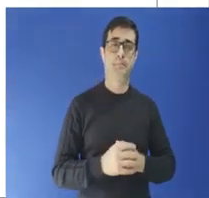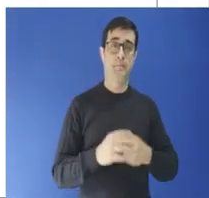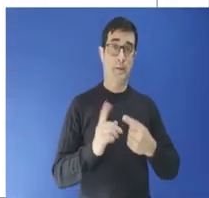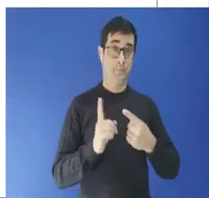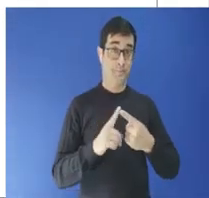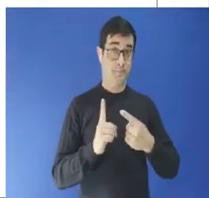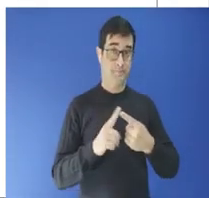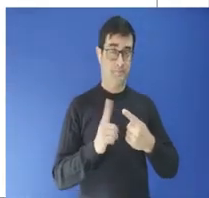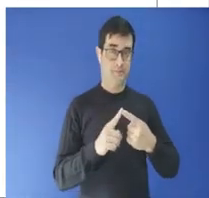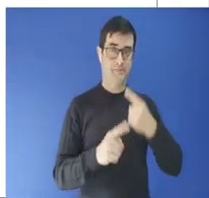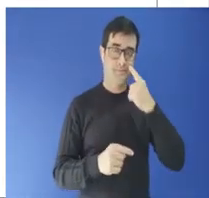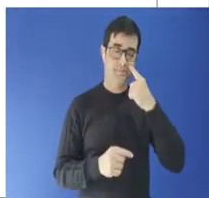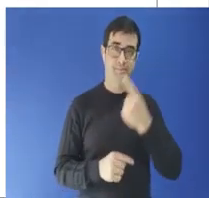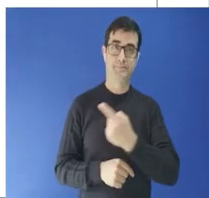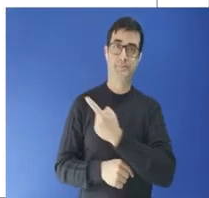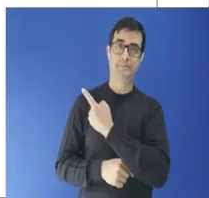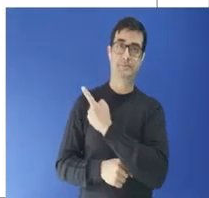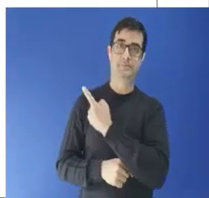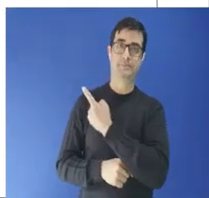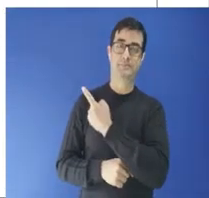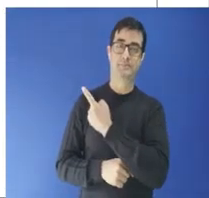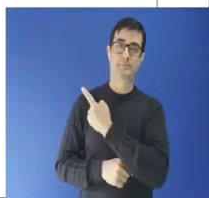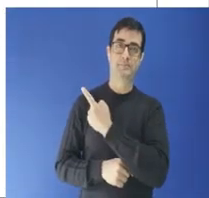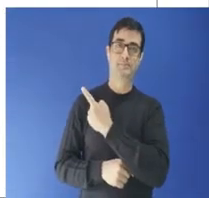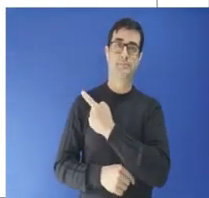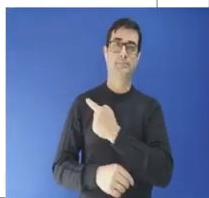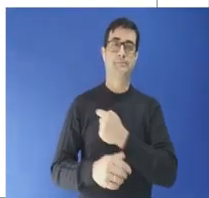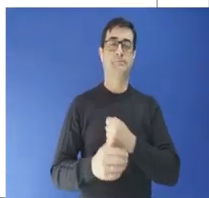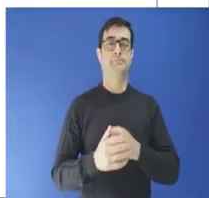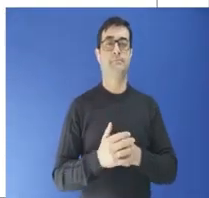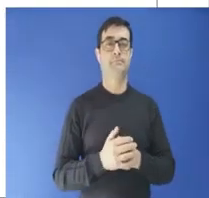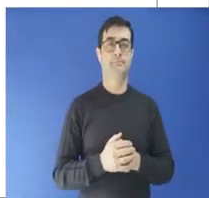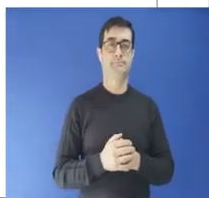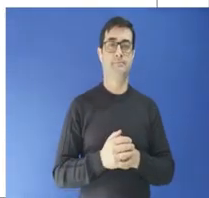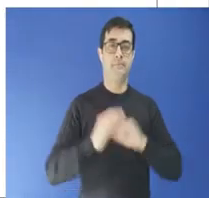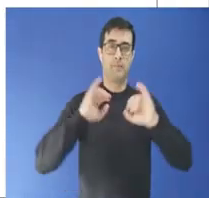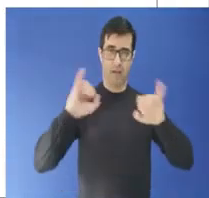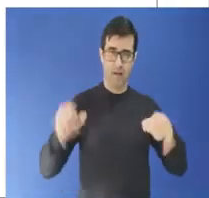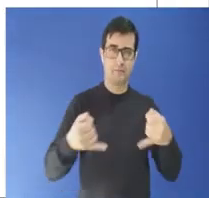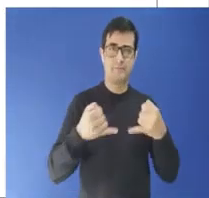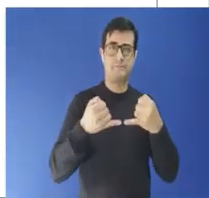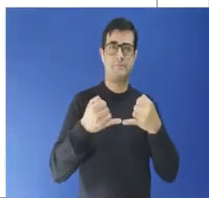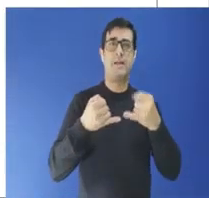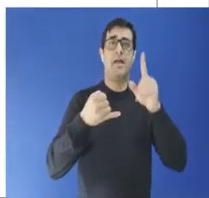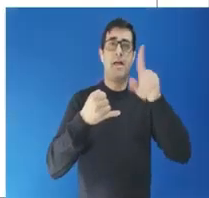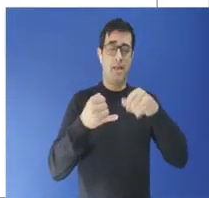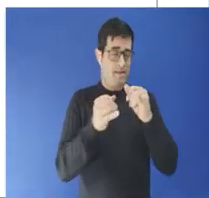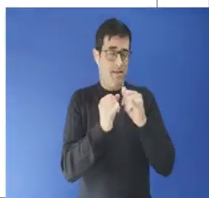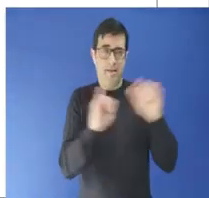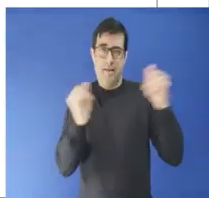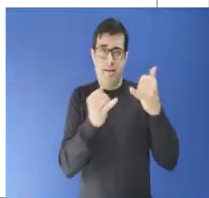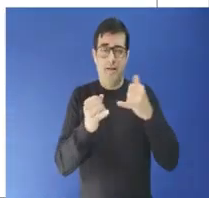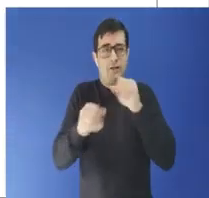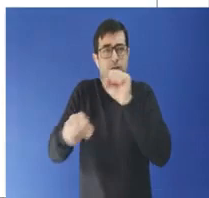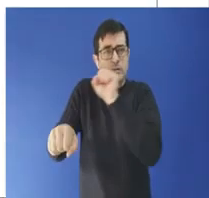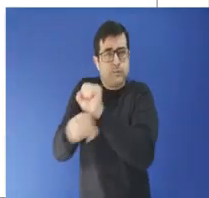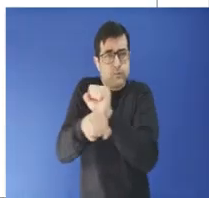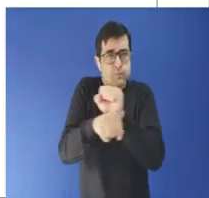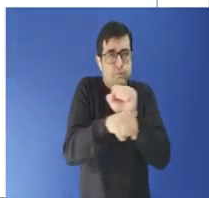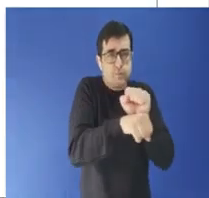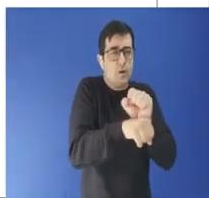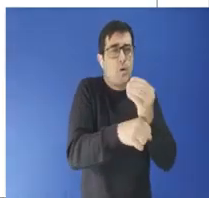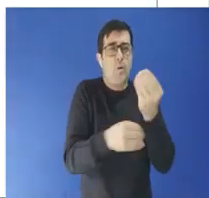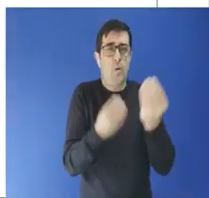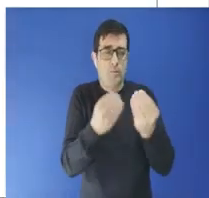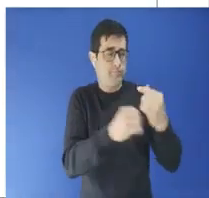iônica? Nesse tipo de ligação, os elementos permanecem unidos, como eu disse, por força eletrostática, que é a força que